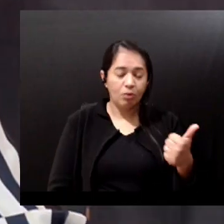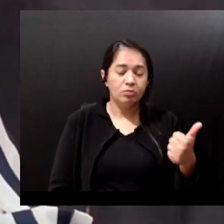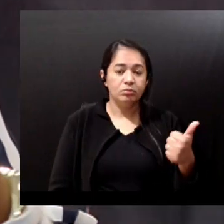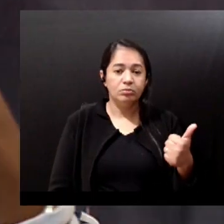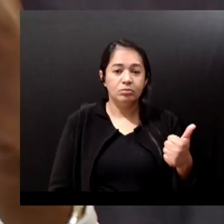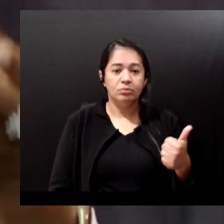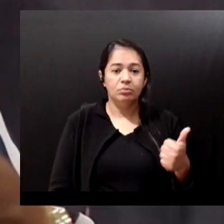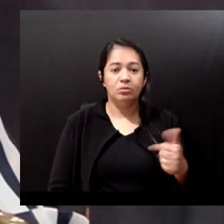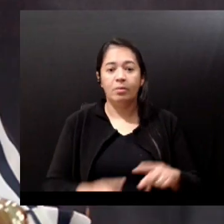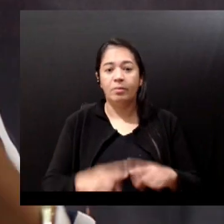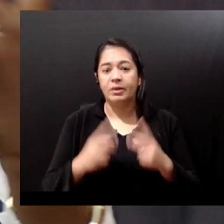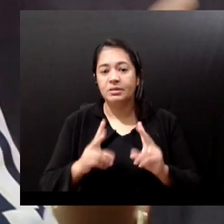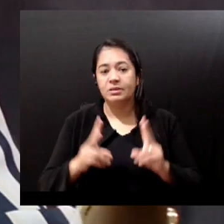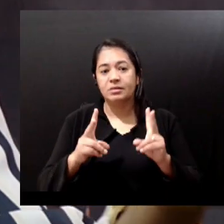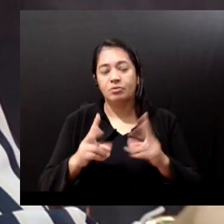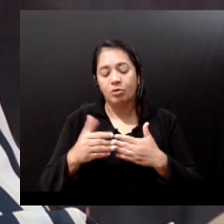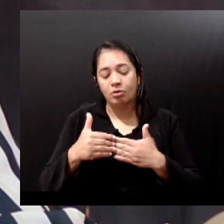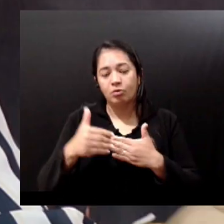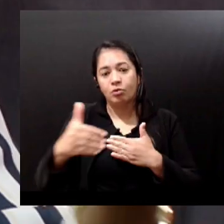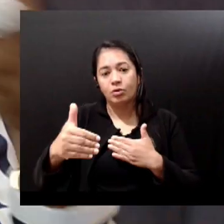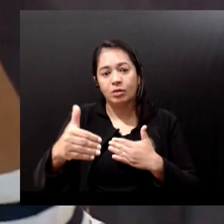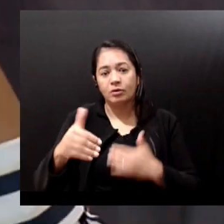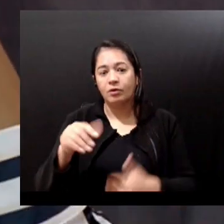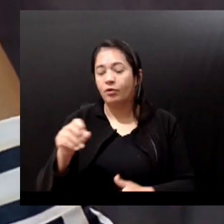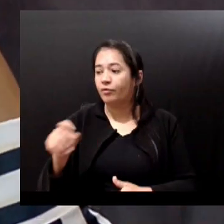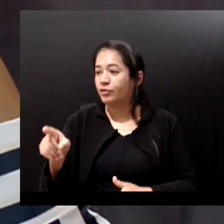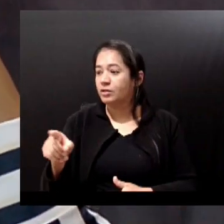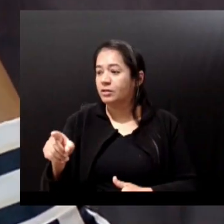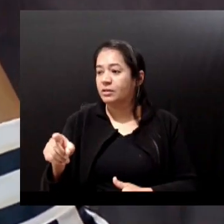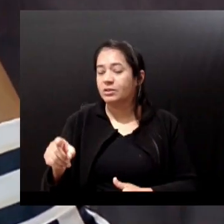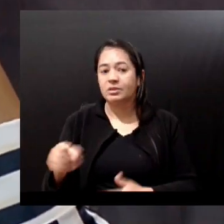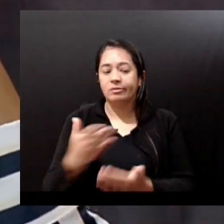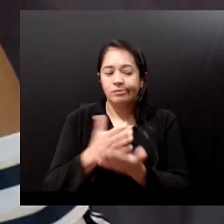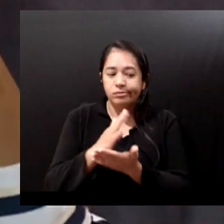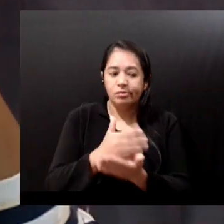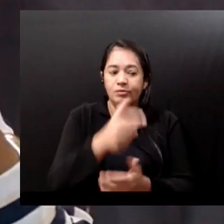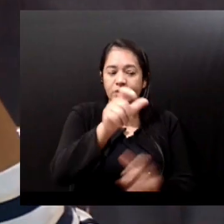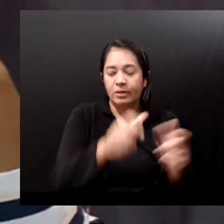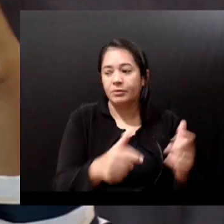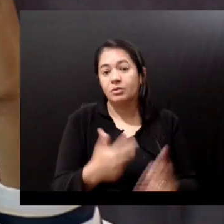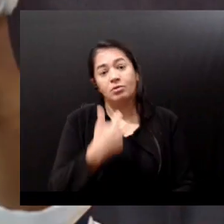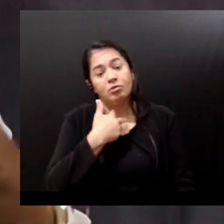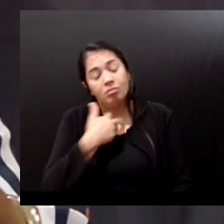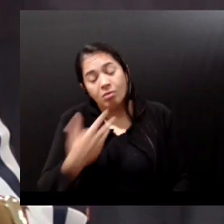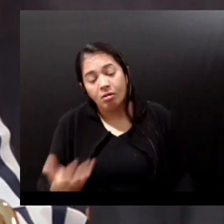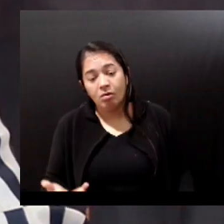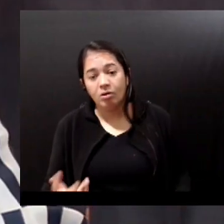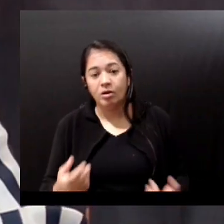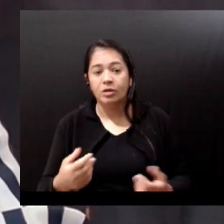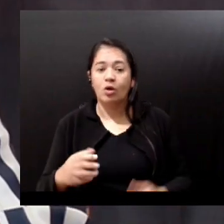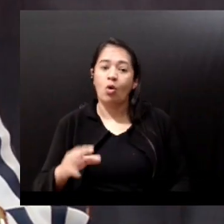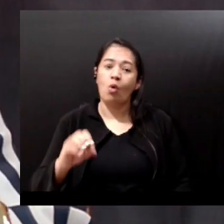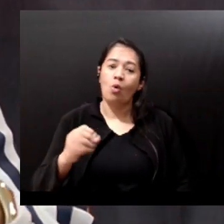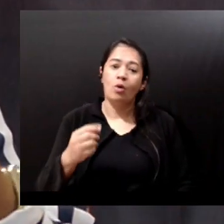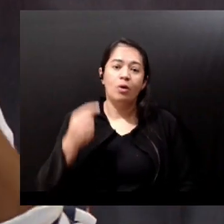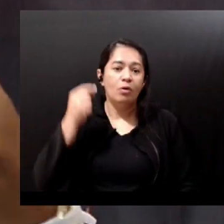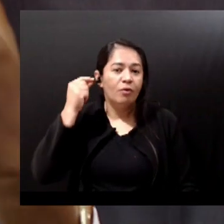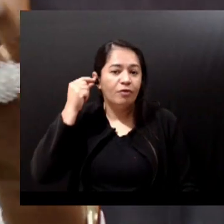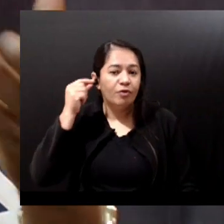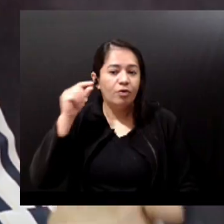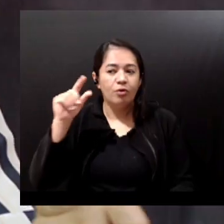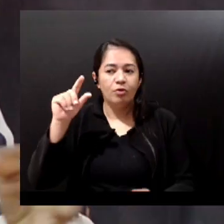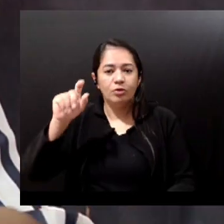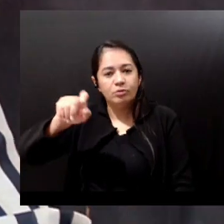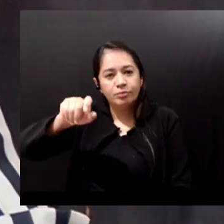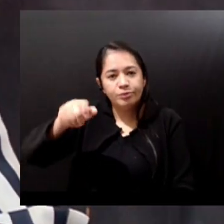partir do pressuposto de que você não pode incomodar o outro, né? Então, usar o fone com um volume mais ameno, né? E